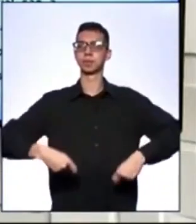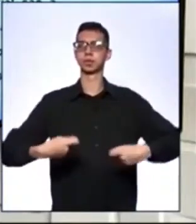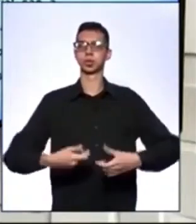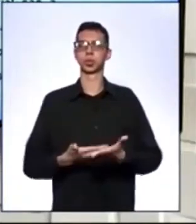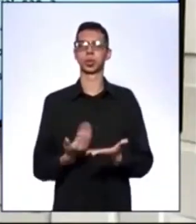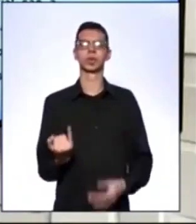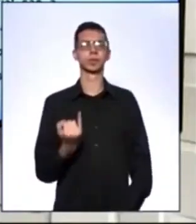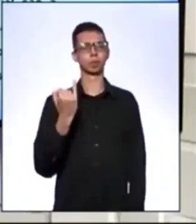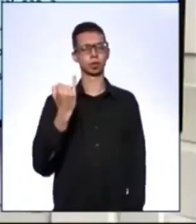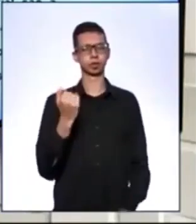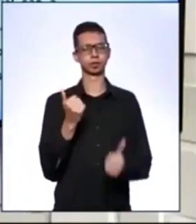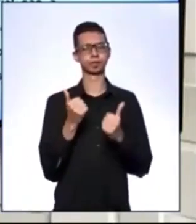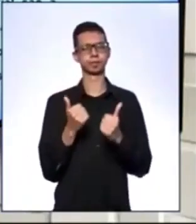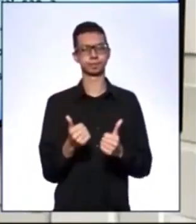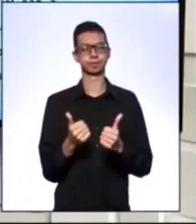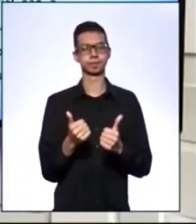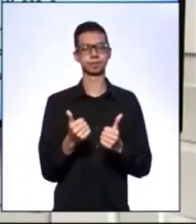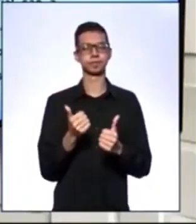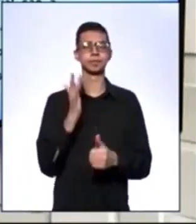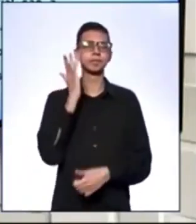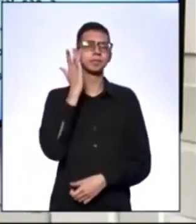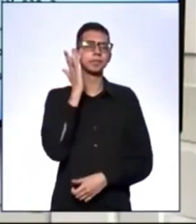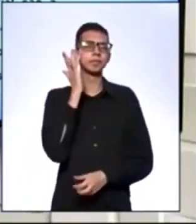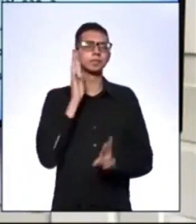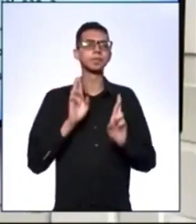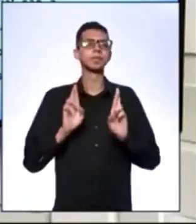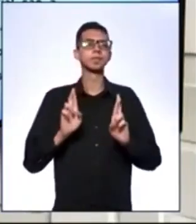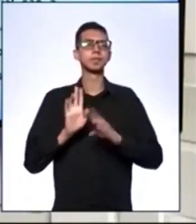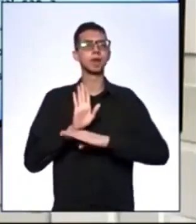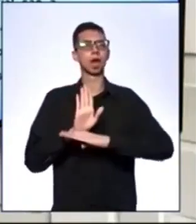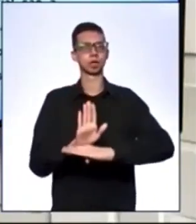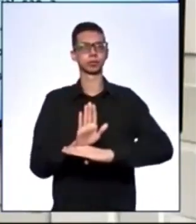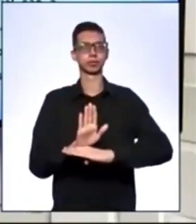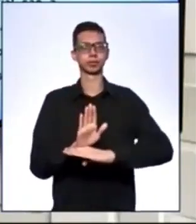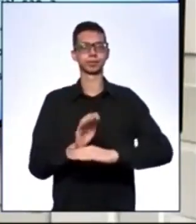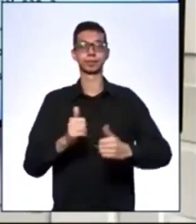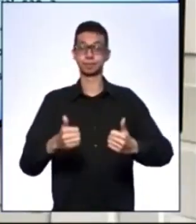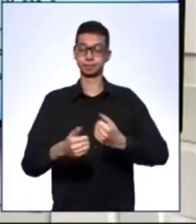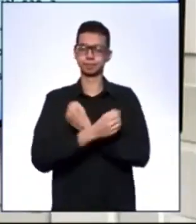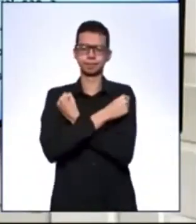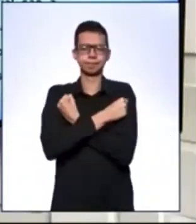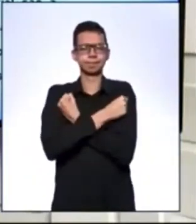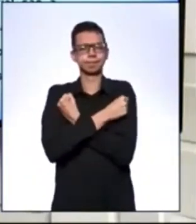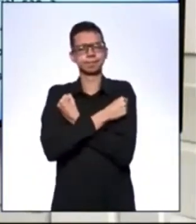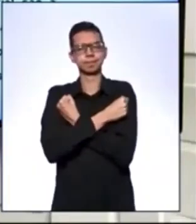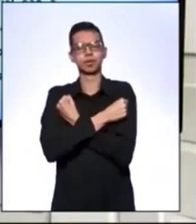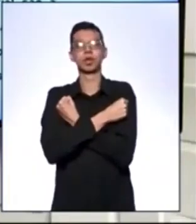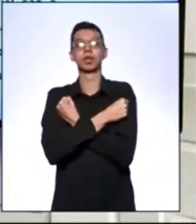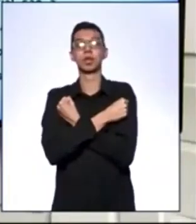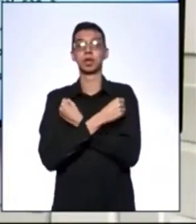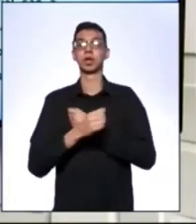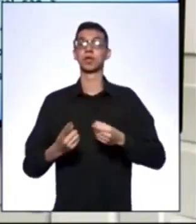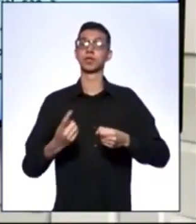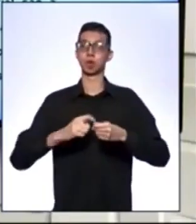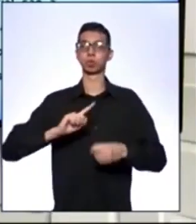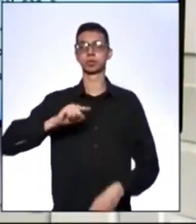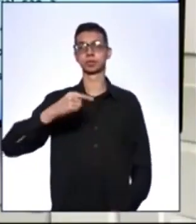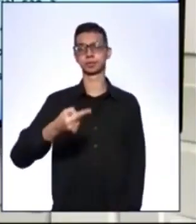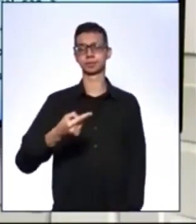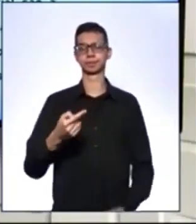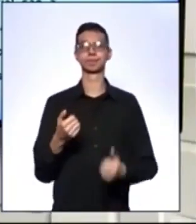E eu espero muito ter sido útil, eu espero ter te ajudado um pouco, tá? Um grande abraço, a gente volta ainda alguma outra vez,